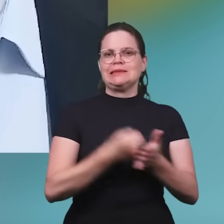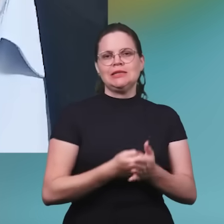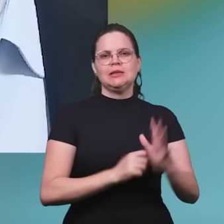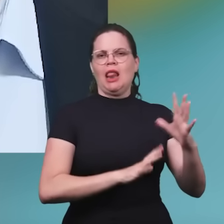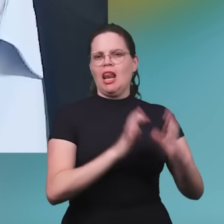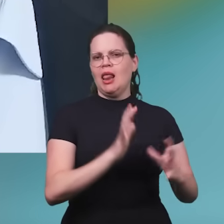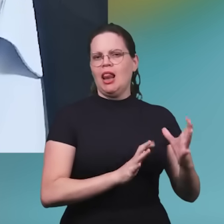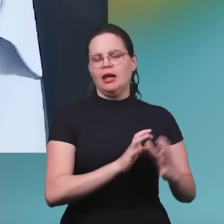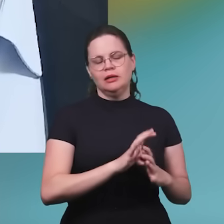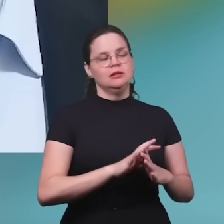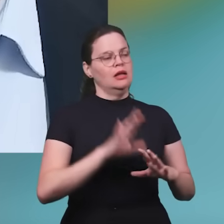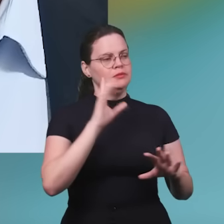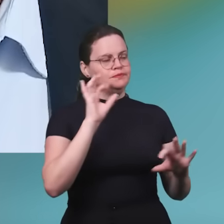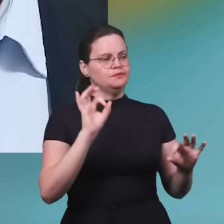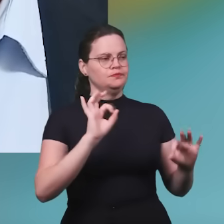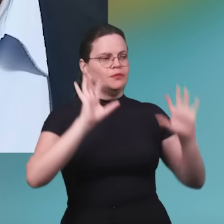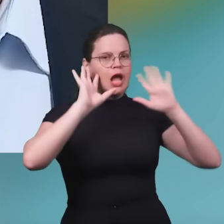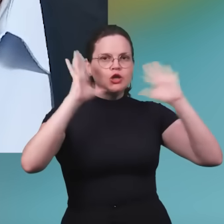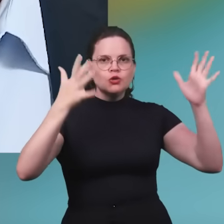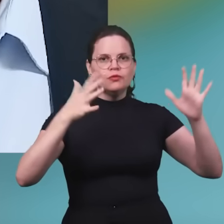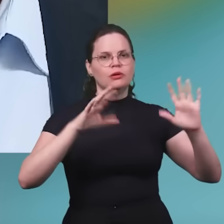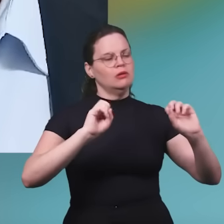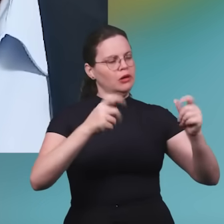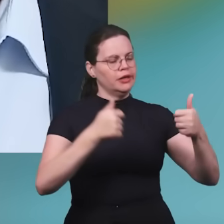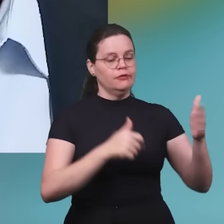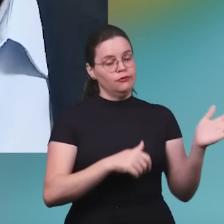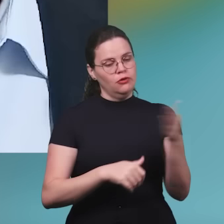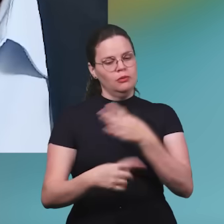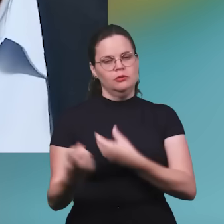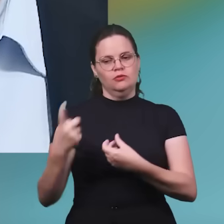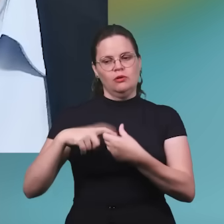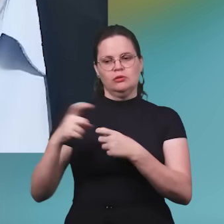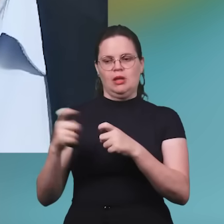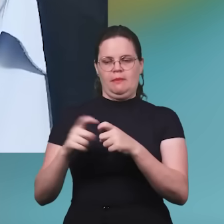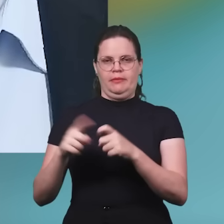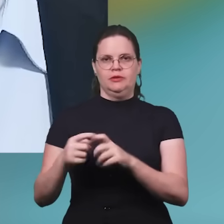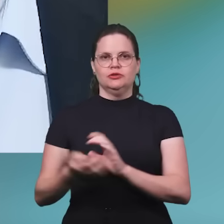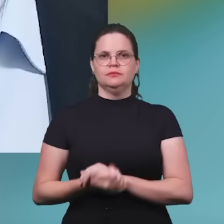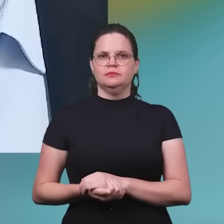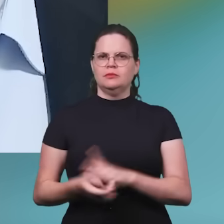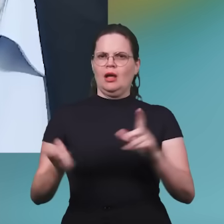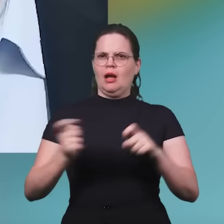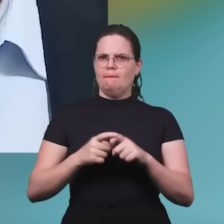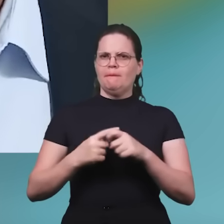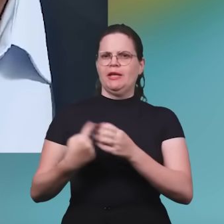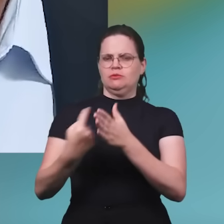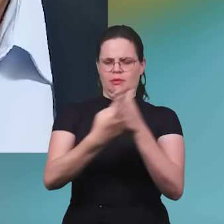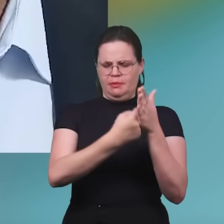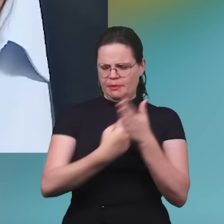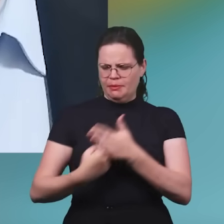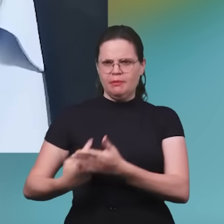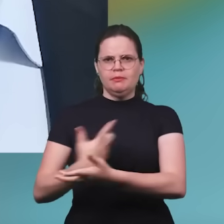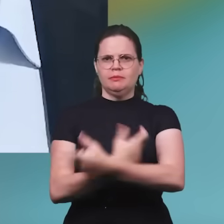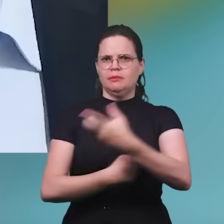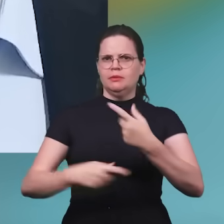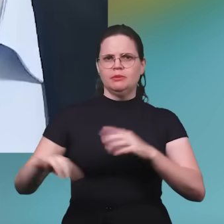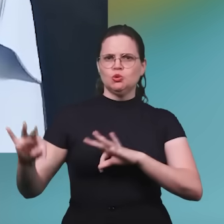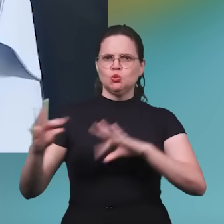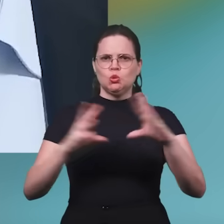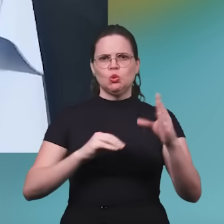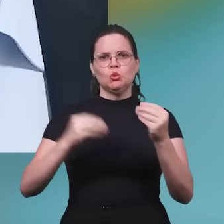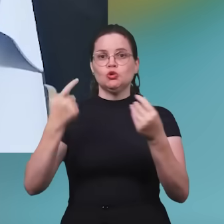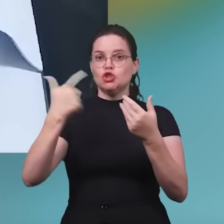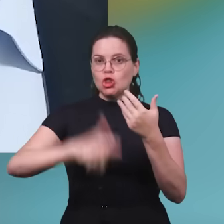voltar na médica. E quando retornaram na médica, a médica repetiu todos os exames, verificou